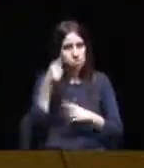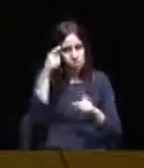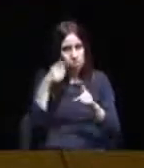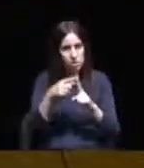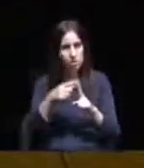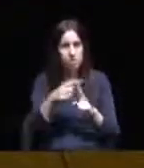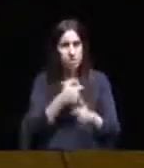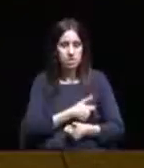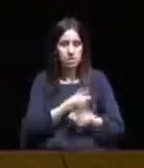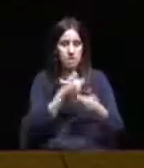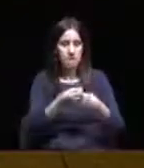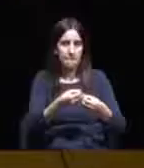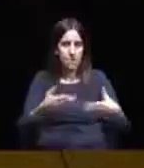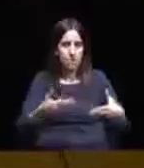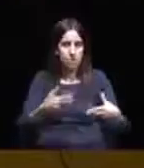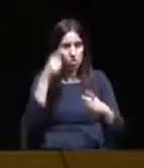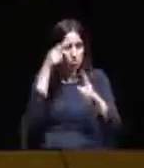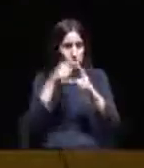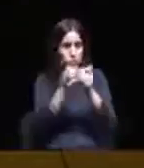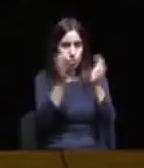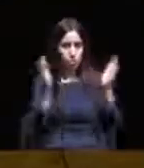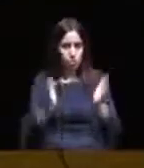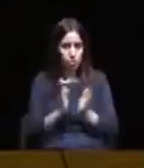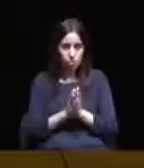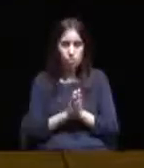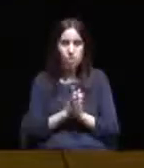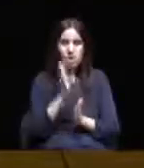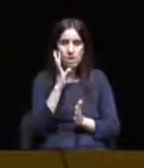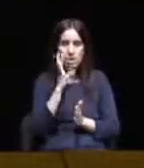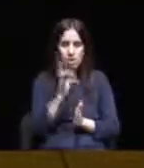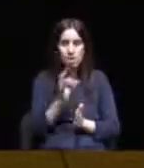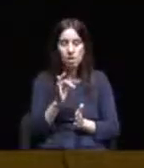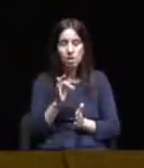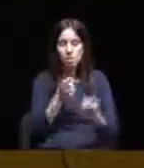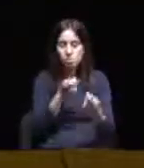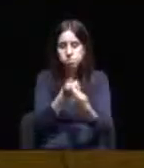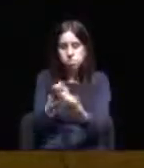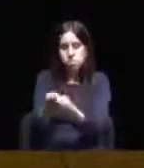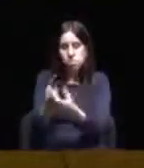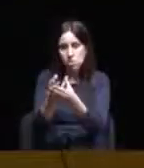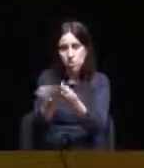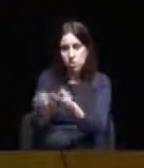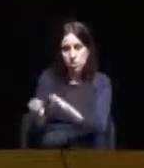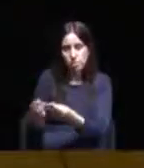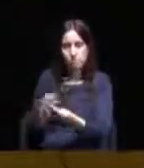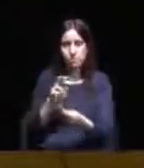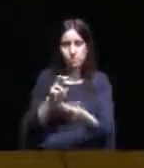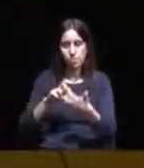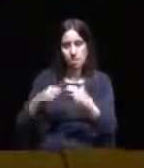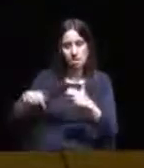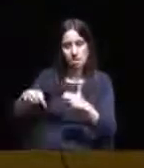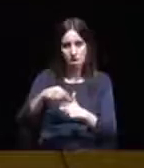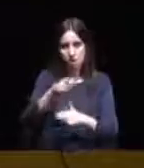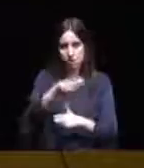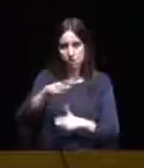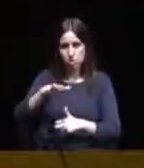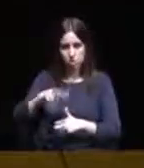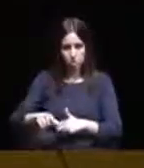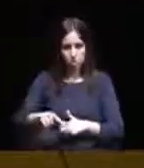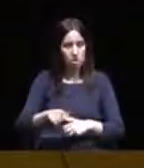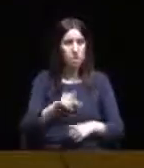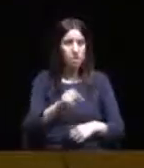para criar mais cidade, uma cidade para todos, procurando dar resposta a vários problemas dos lisboetas. Criar uma